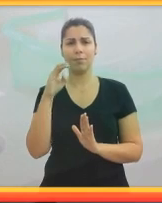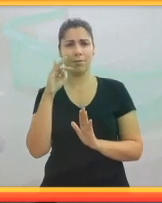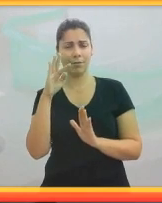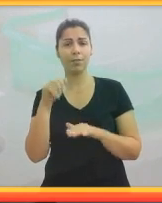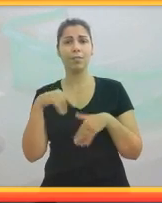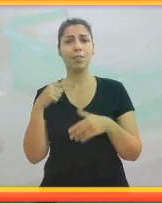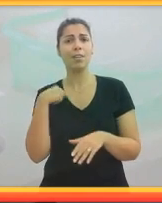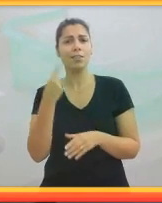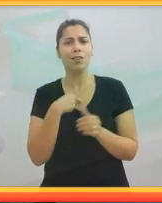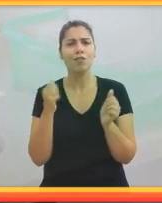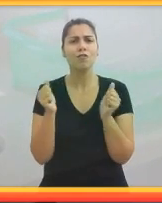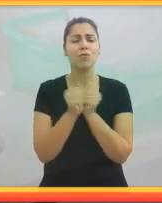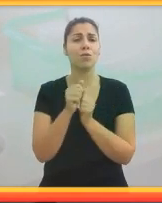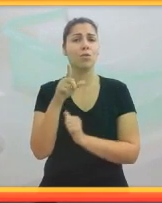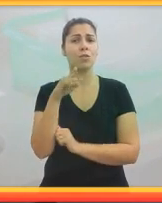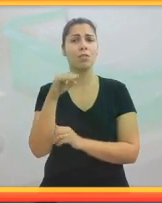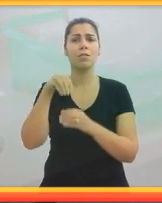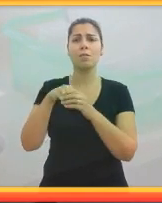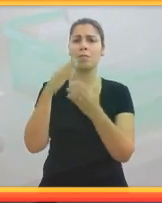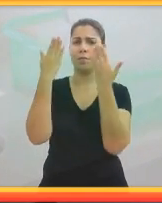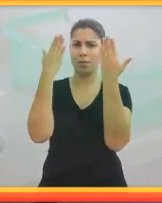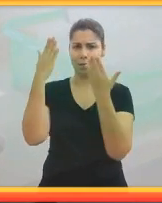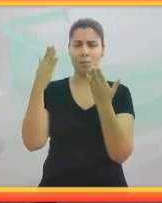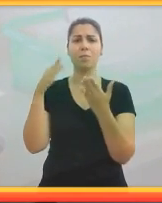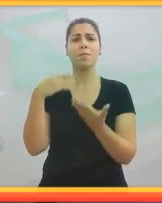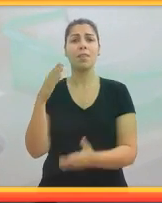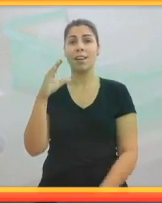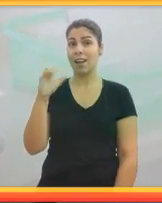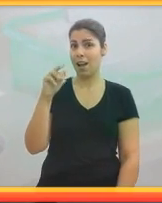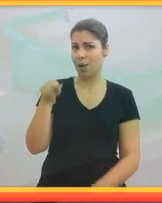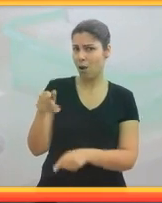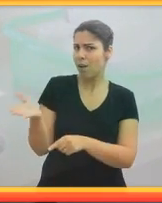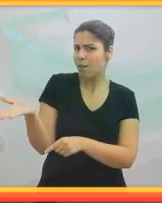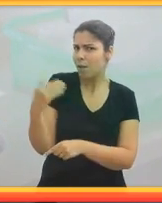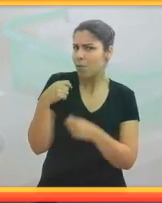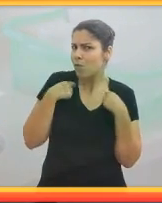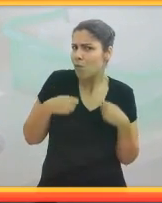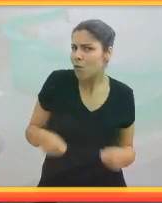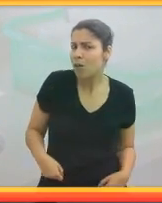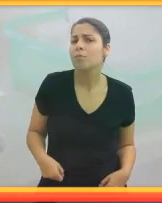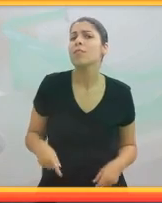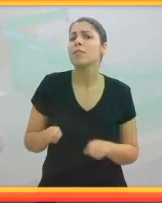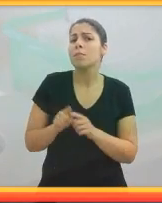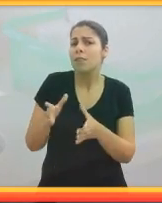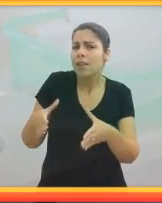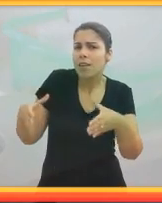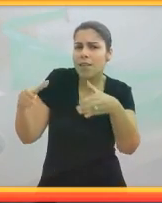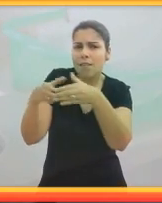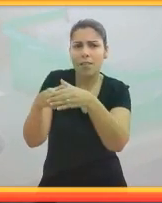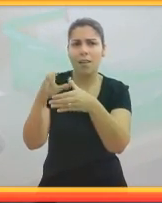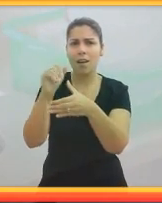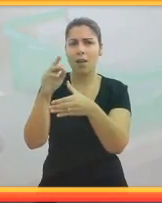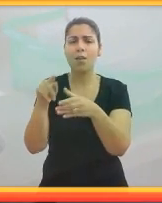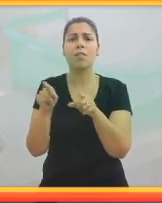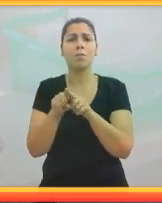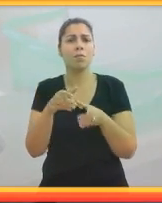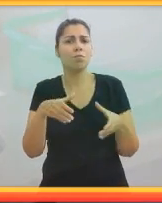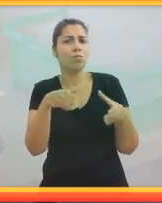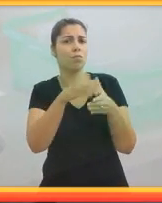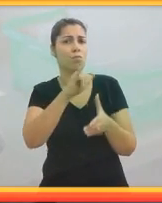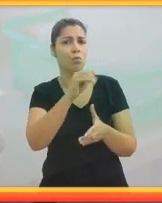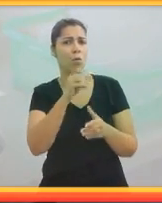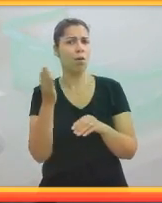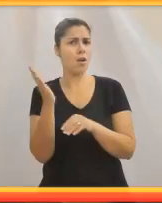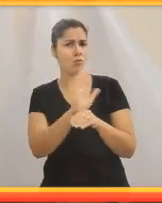gente trabalha os conteúdos pedagógicos inseridos em receitas. Então, a gente junta o lúdico com